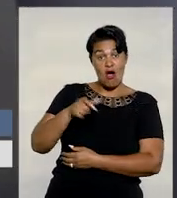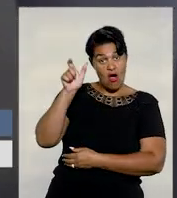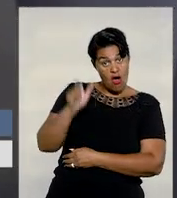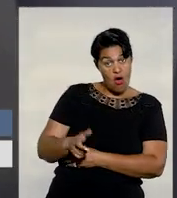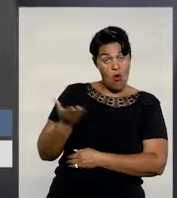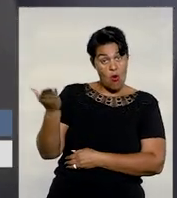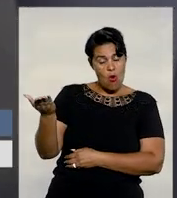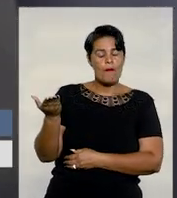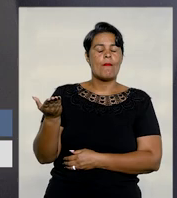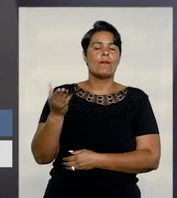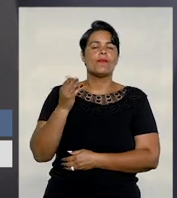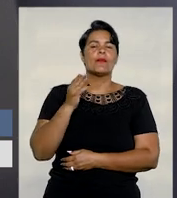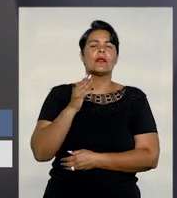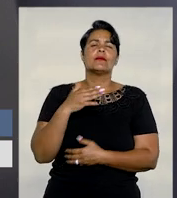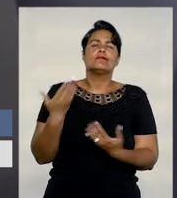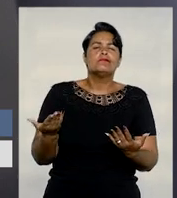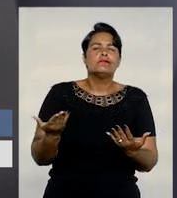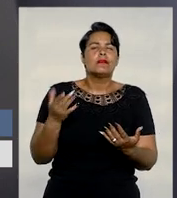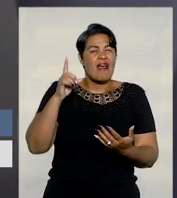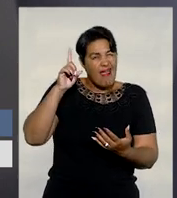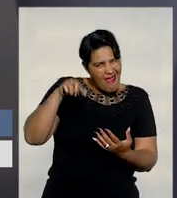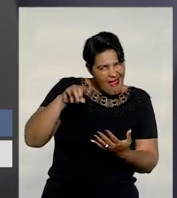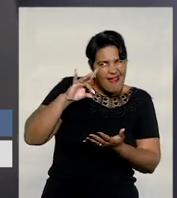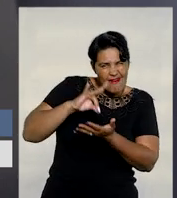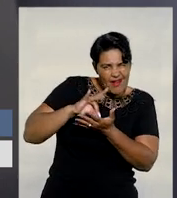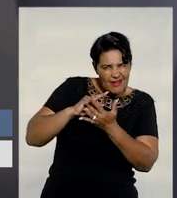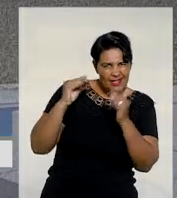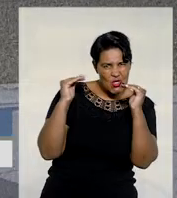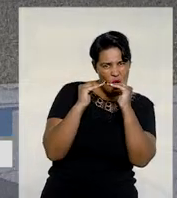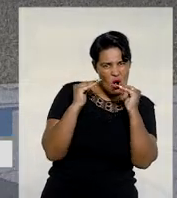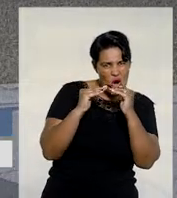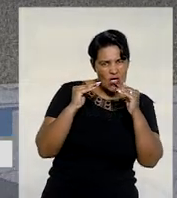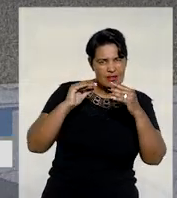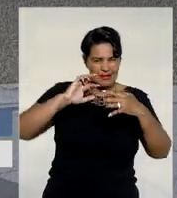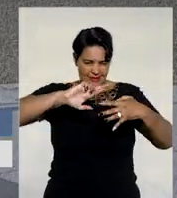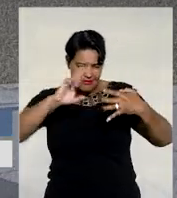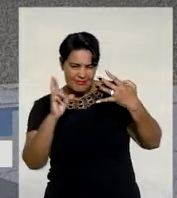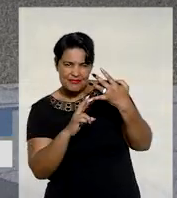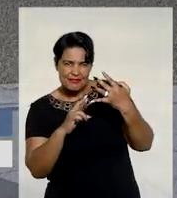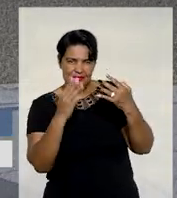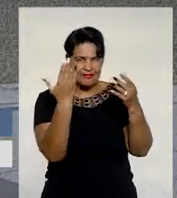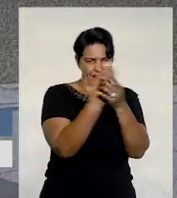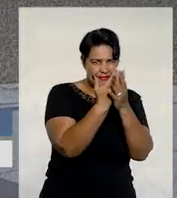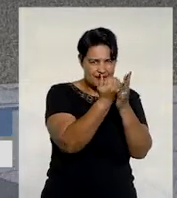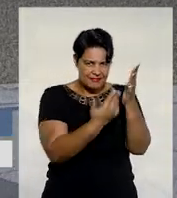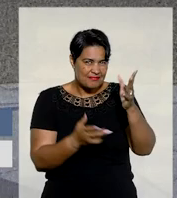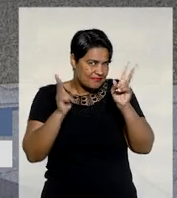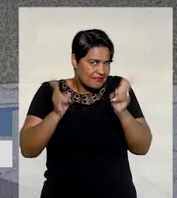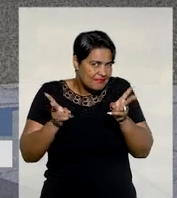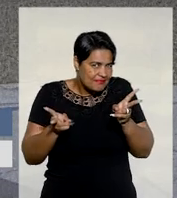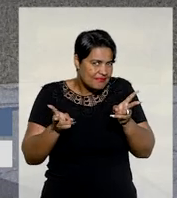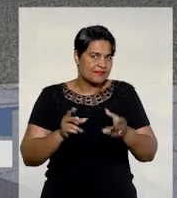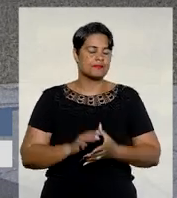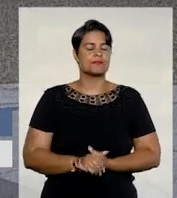opinião, professor René. São ou não uma espécie de recursos embargos de declaração?